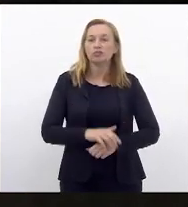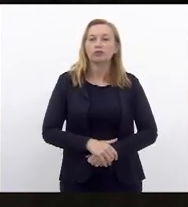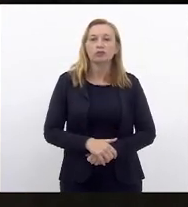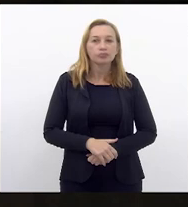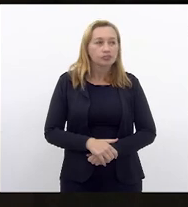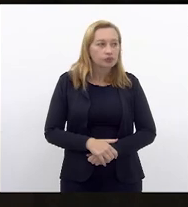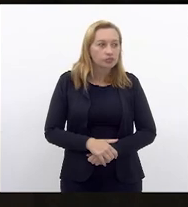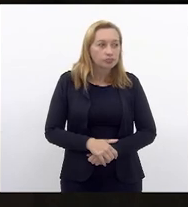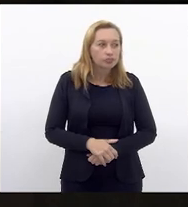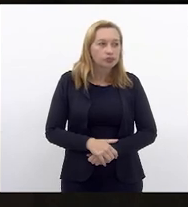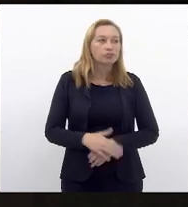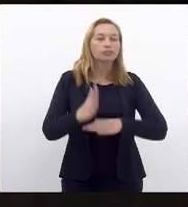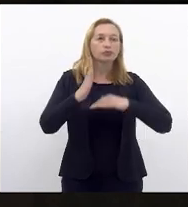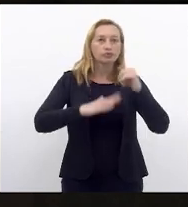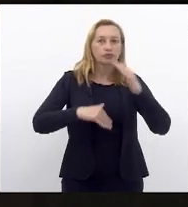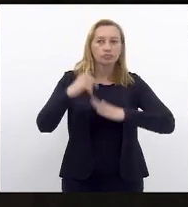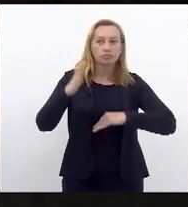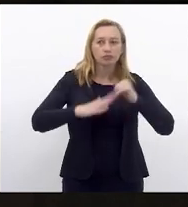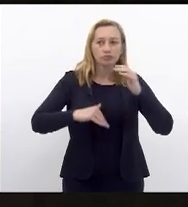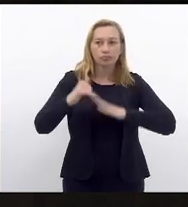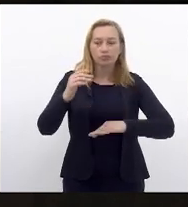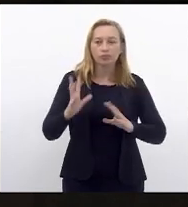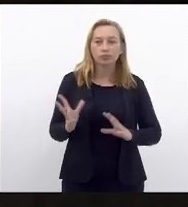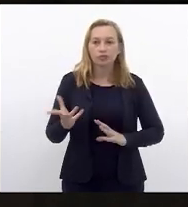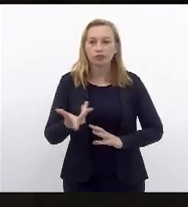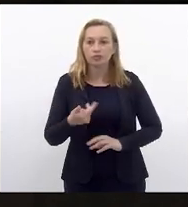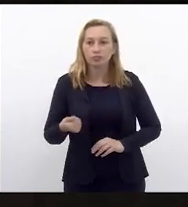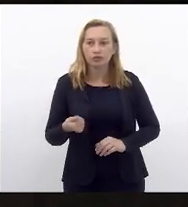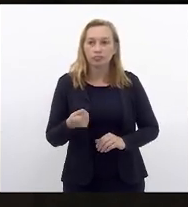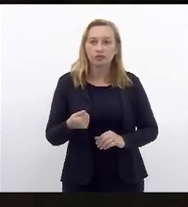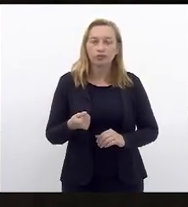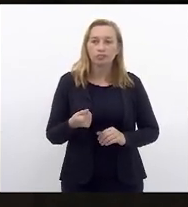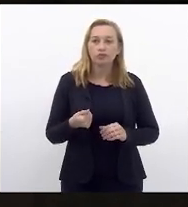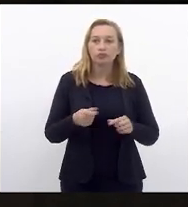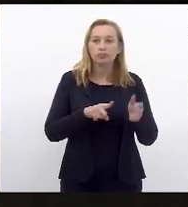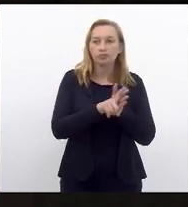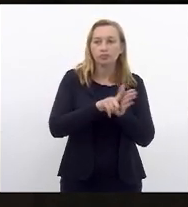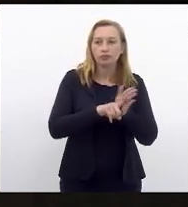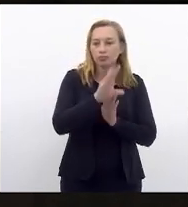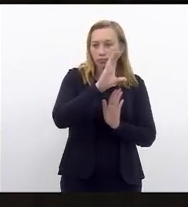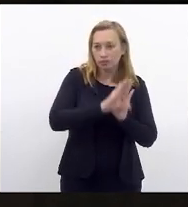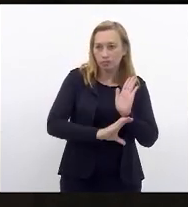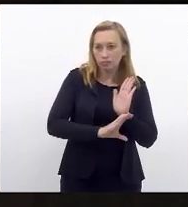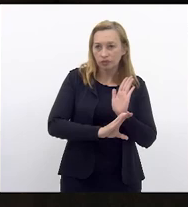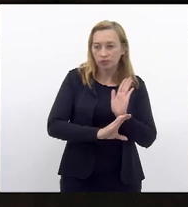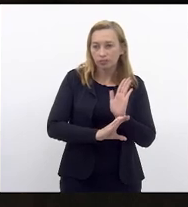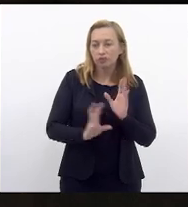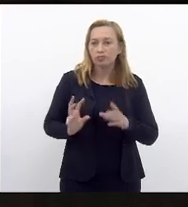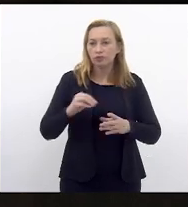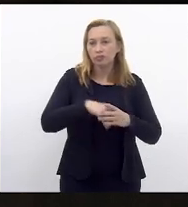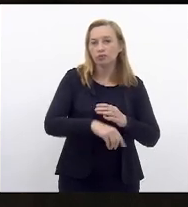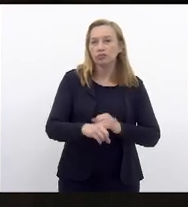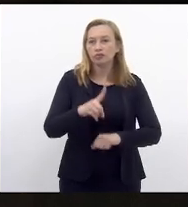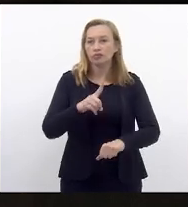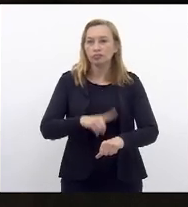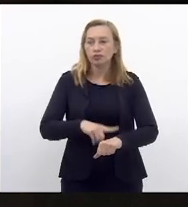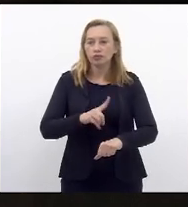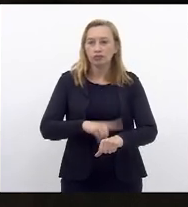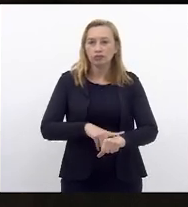de se tratar de profissional altamente qualificado, conforme análise do seu currículo vitae, que inclui neste momento,